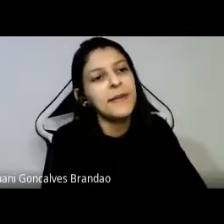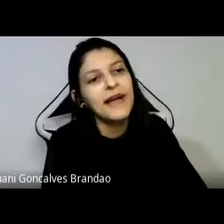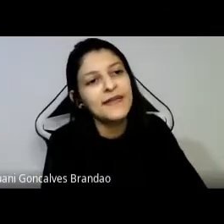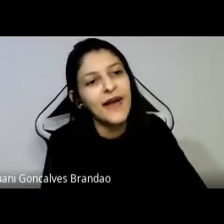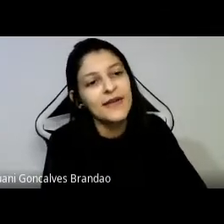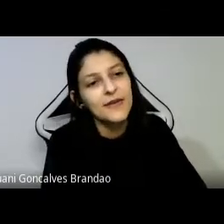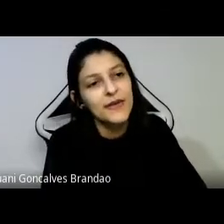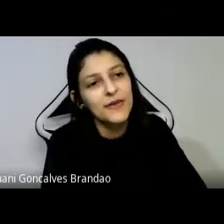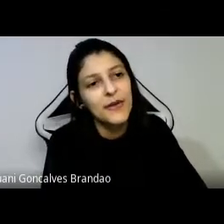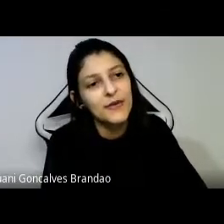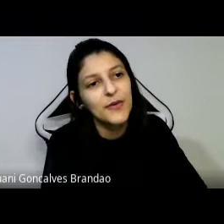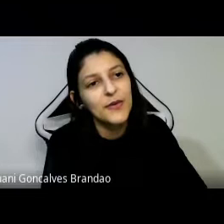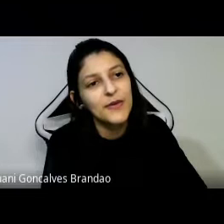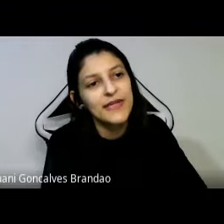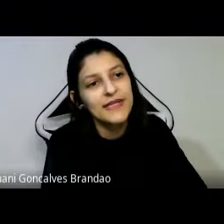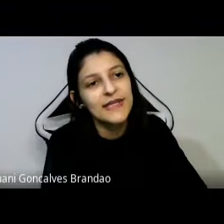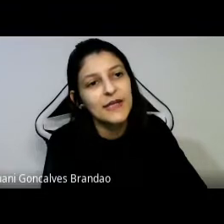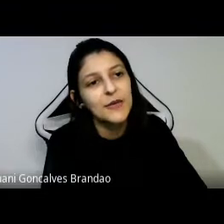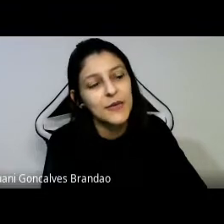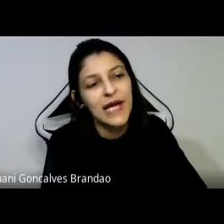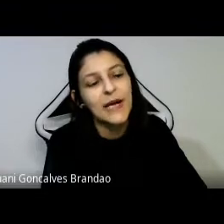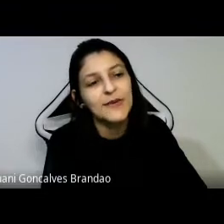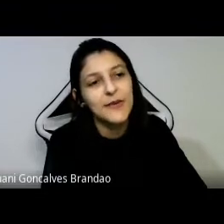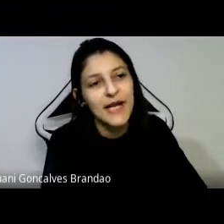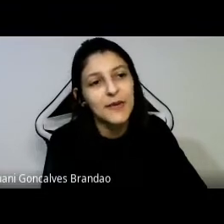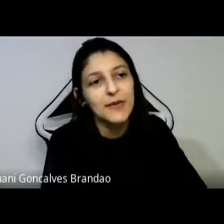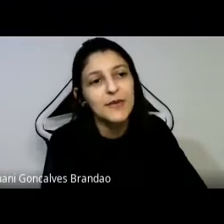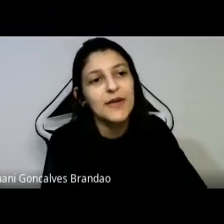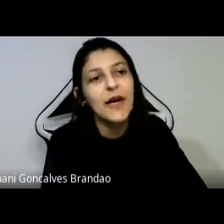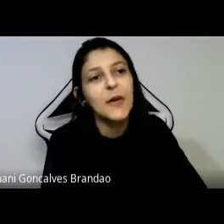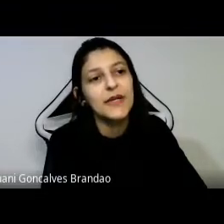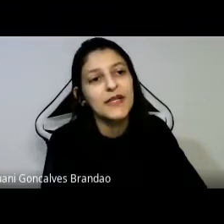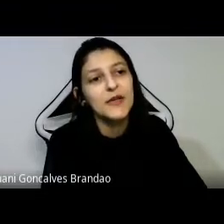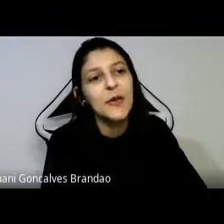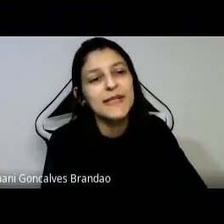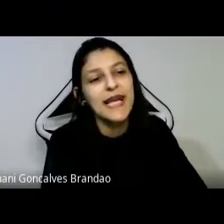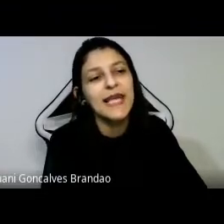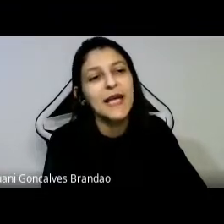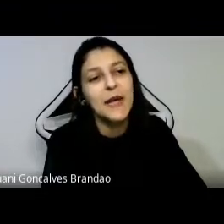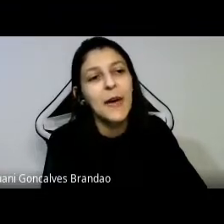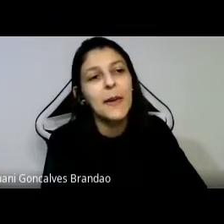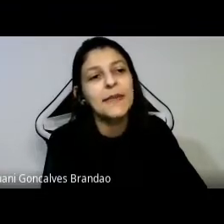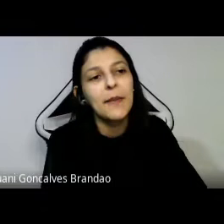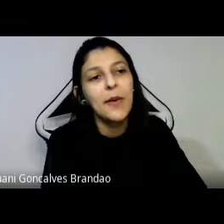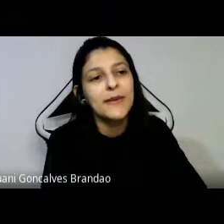É bem mais fácil quando eu estou ensinando, os meus alunos, quando a gente